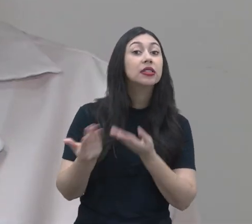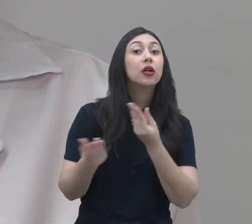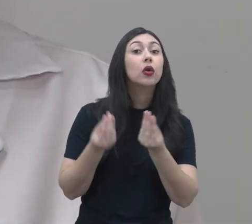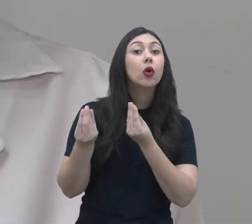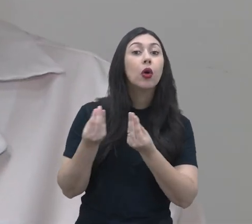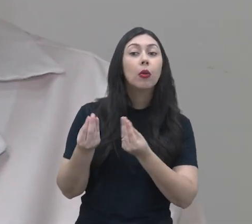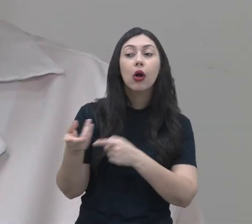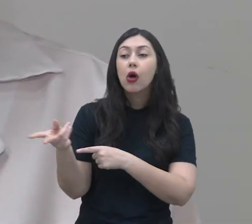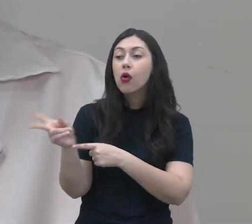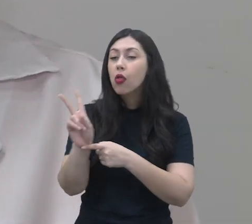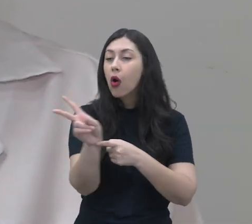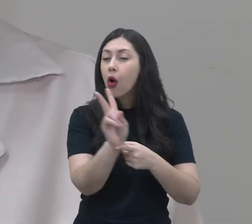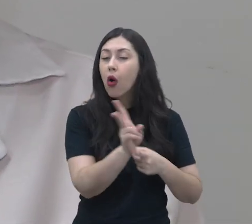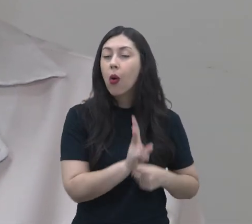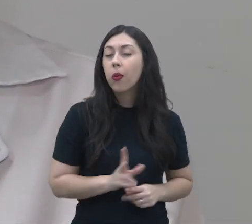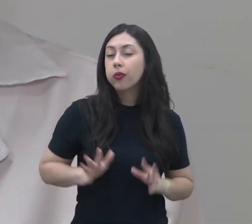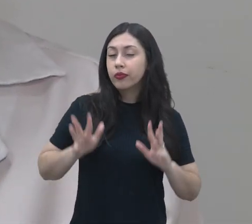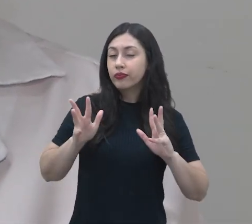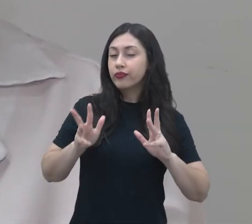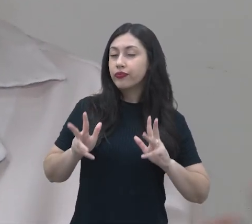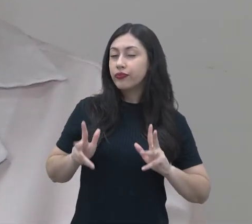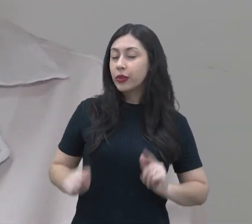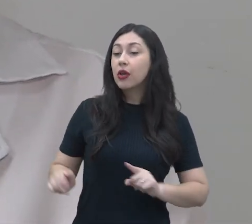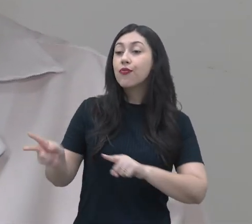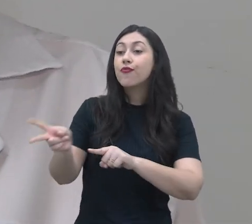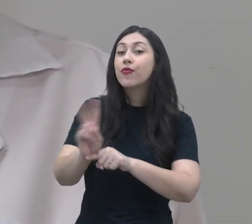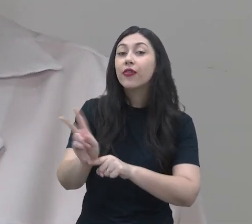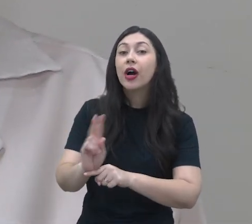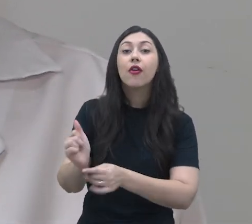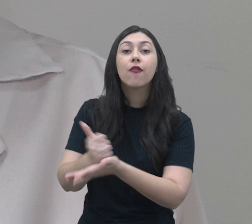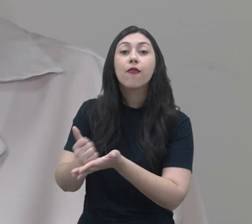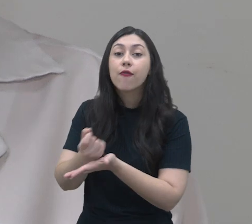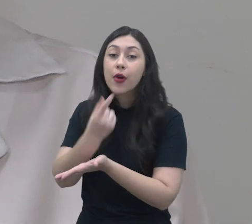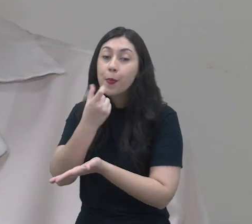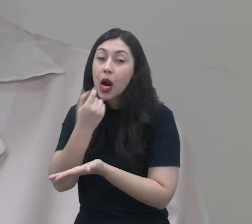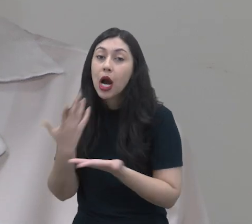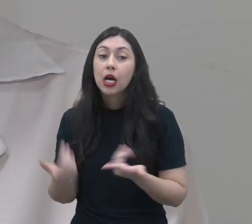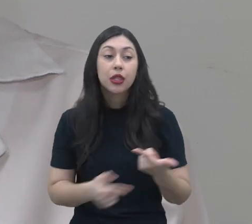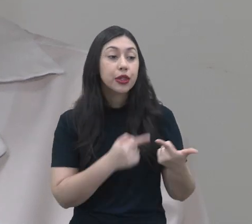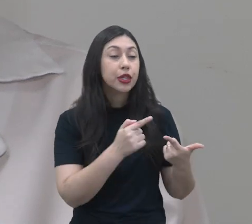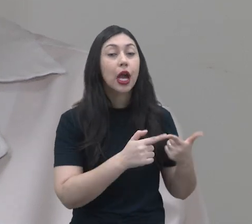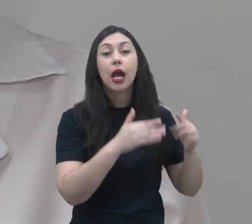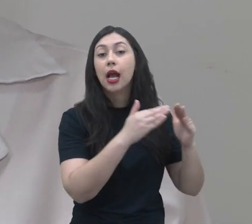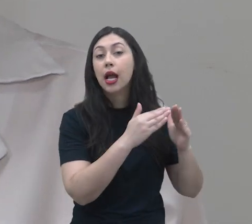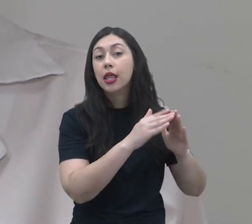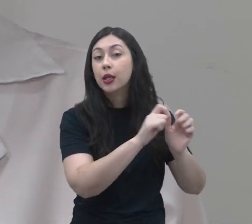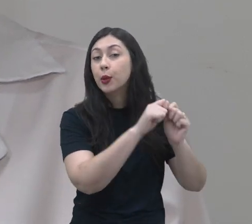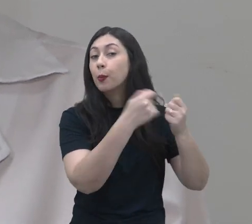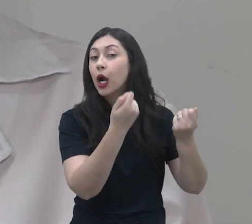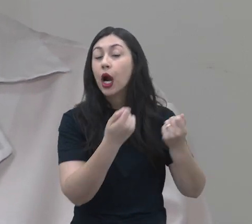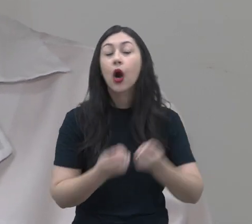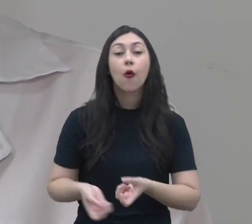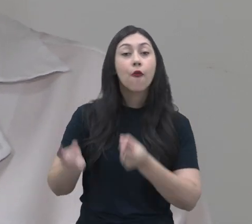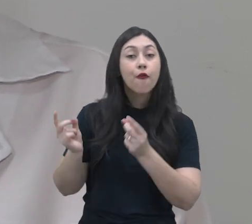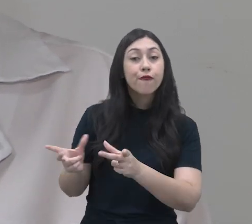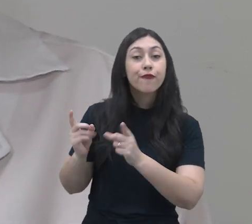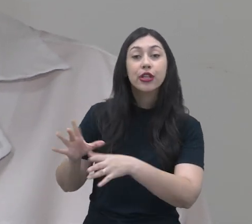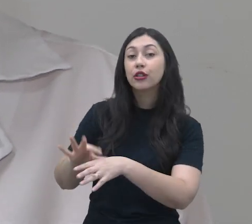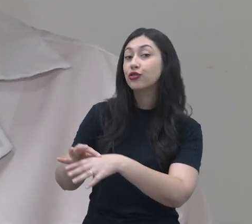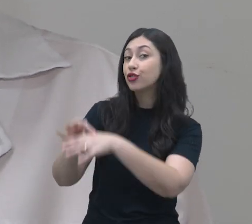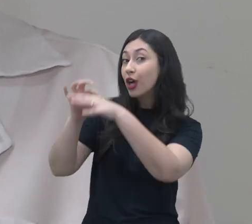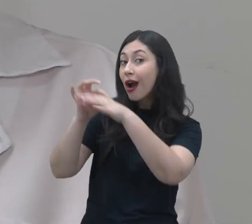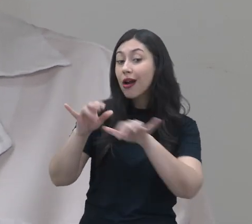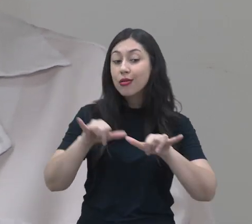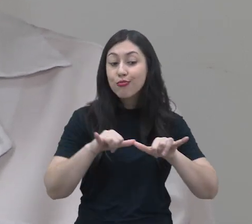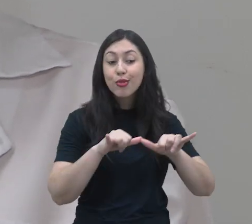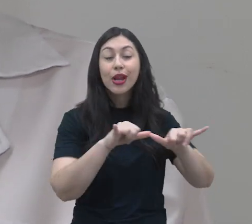por exemplo, desde a vigilância sanitária, que vai fiscalizar as farmácias, as padarias, os açougues, supermercados, tudo para ter